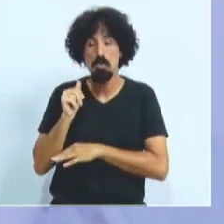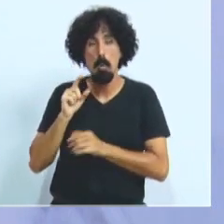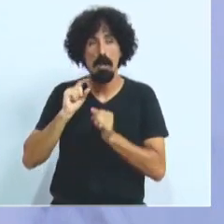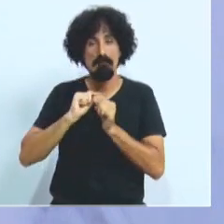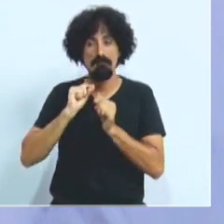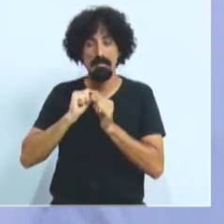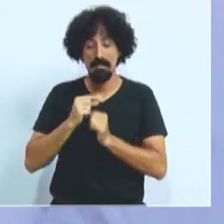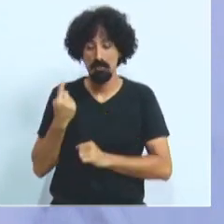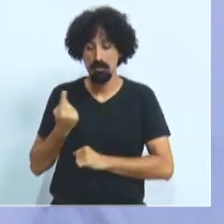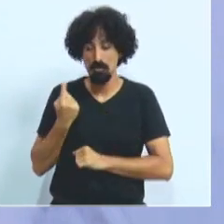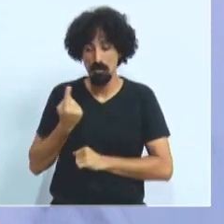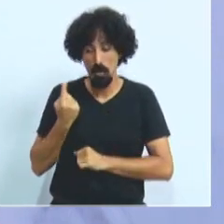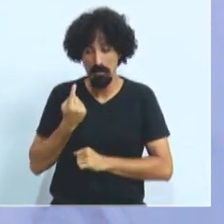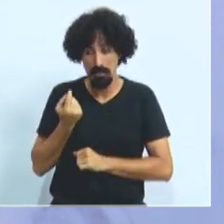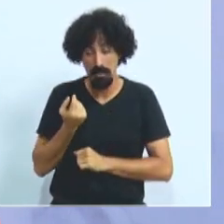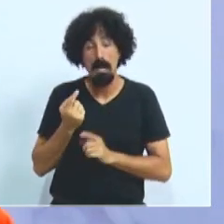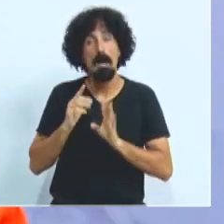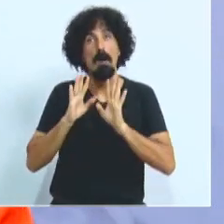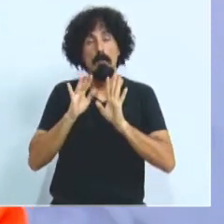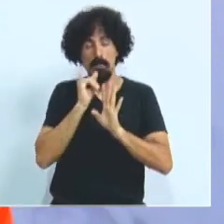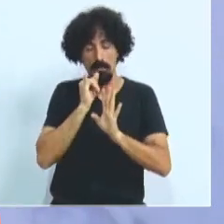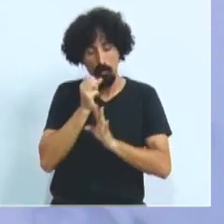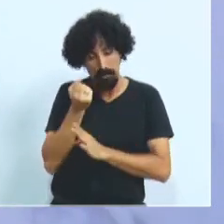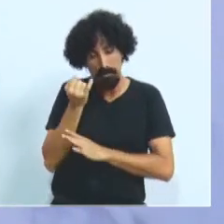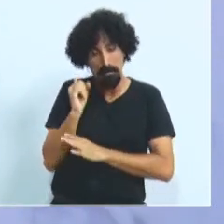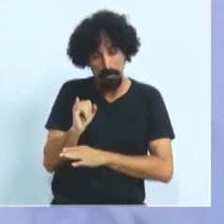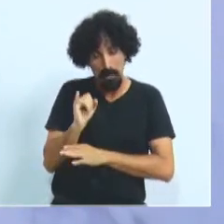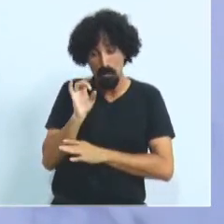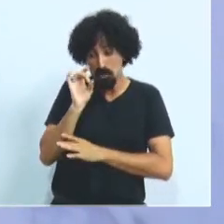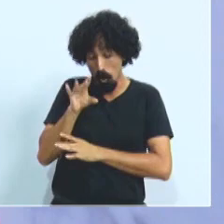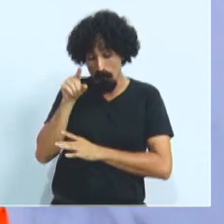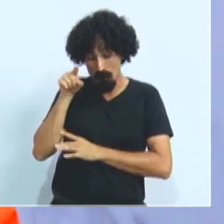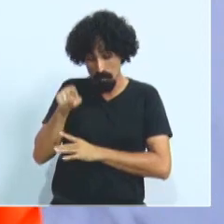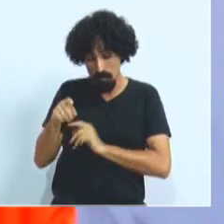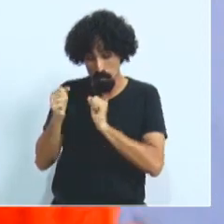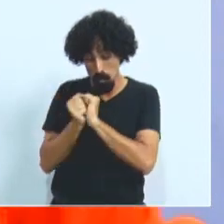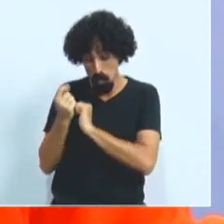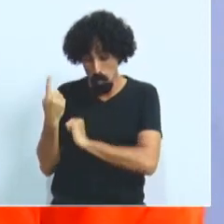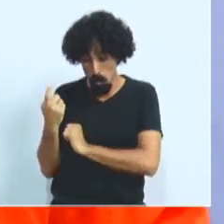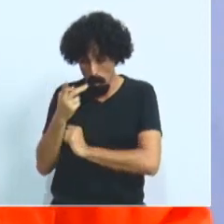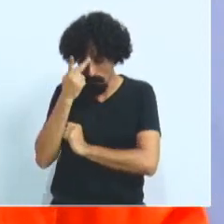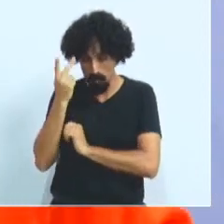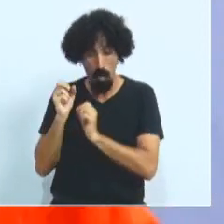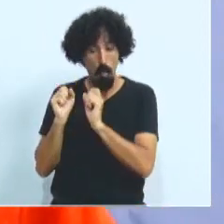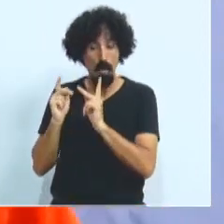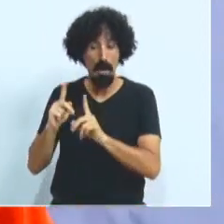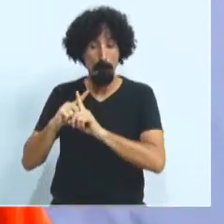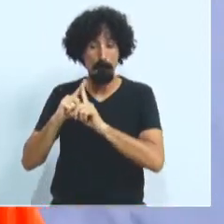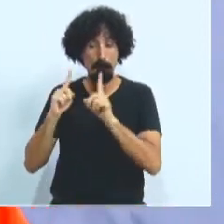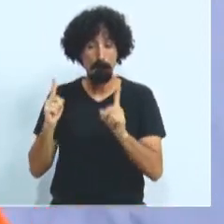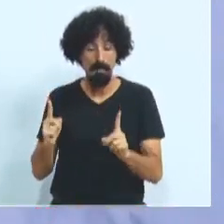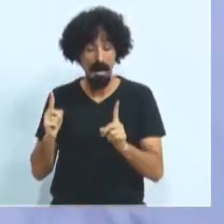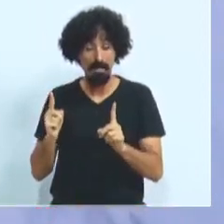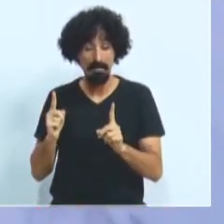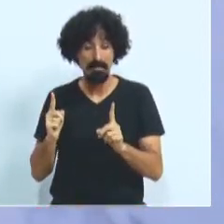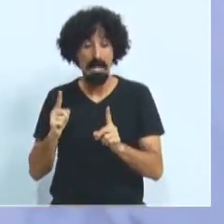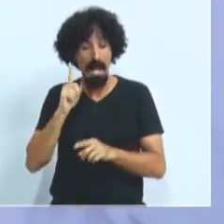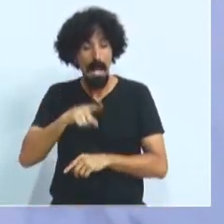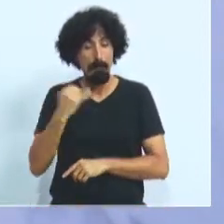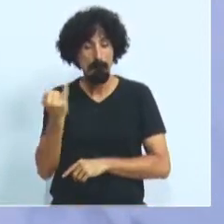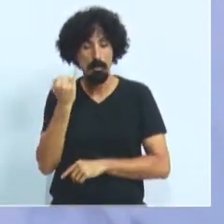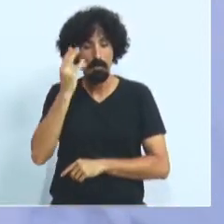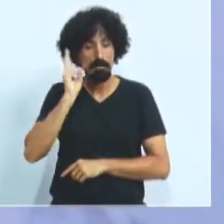cardíaca sozinha, a não ser que seja de extrema necessidade. Por quê? Porque você vai revezar com a pessoa que está fazendo a insuflação. Então, tá em